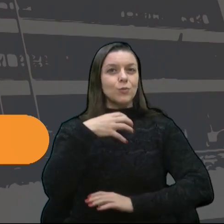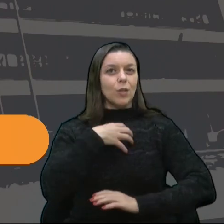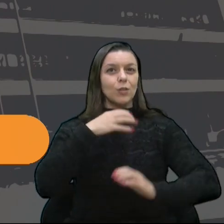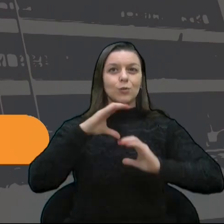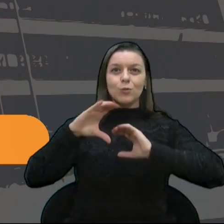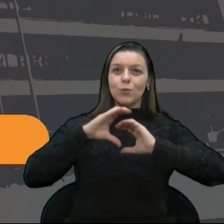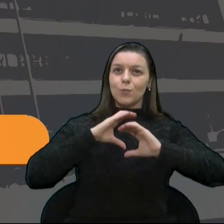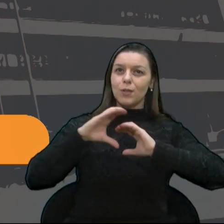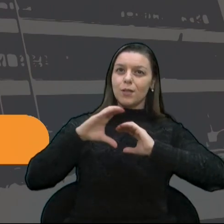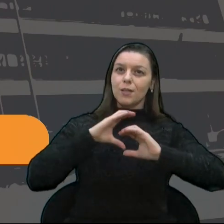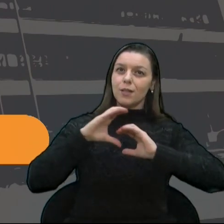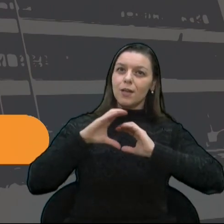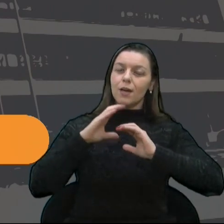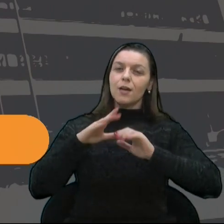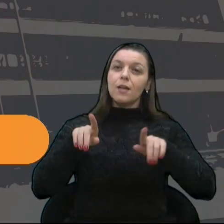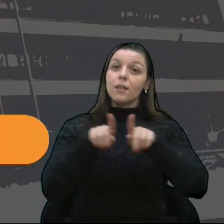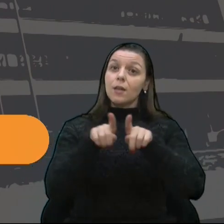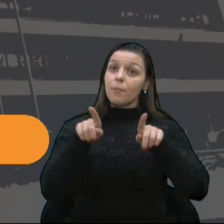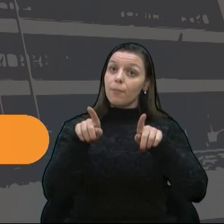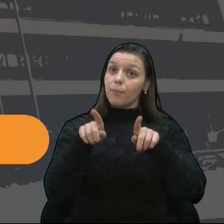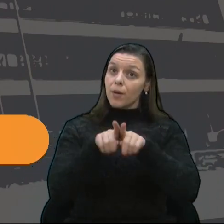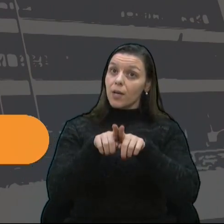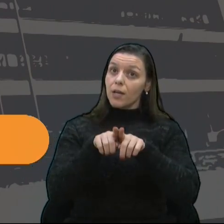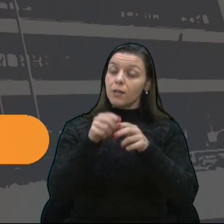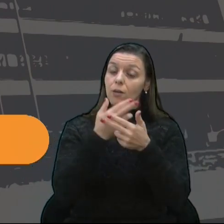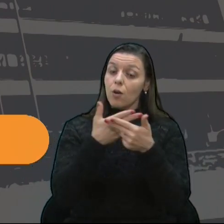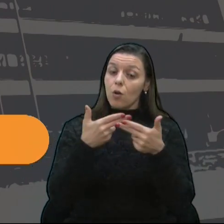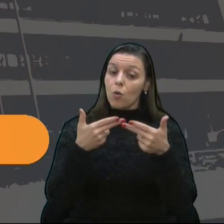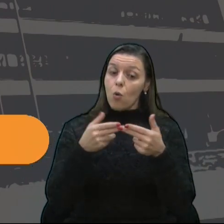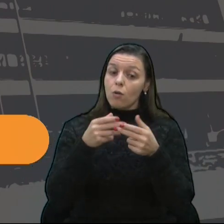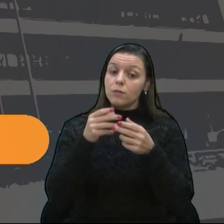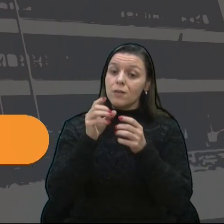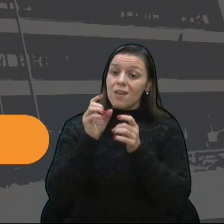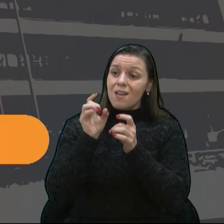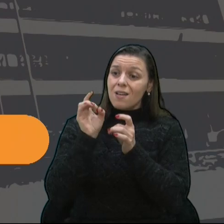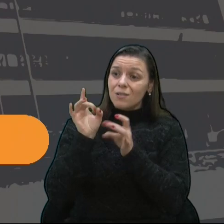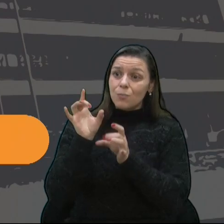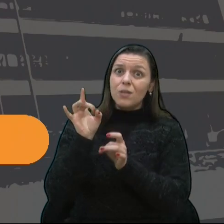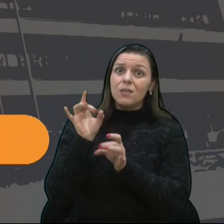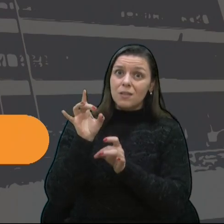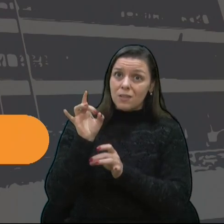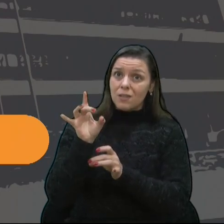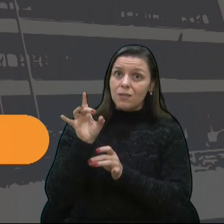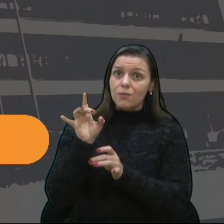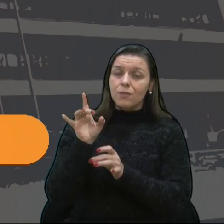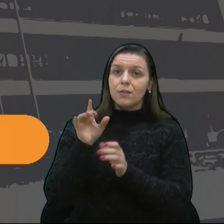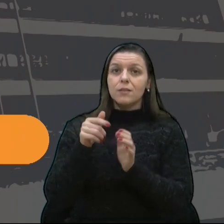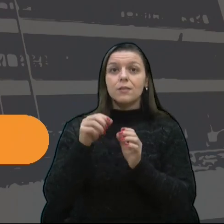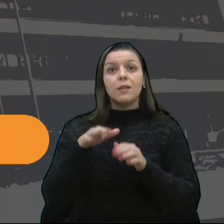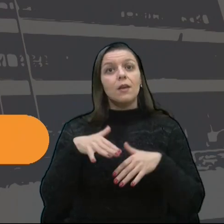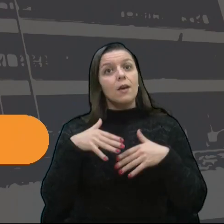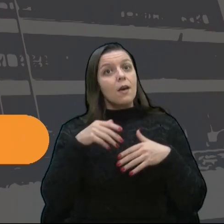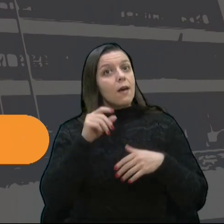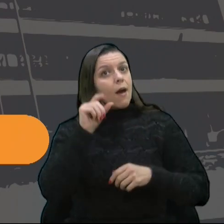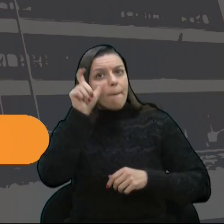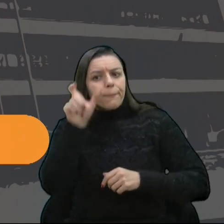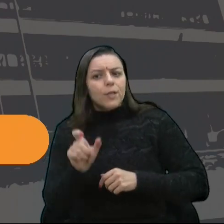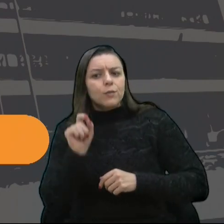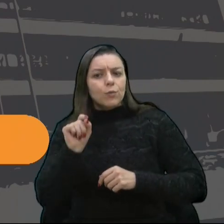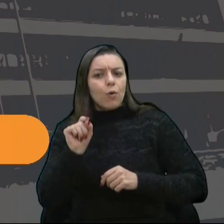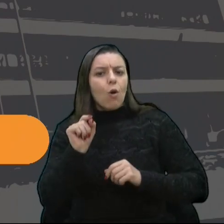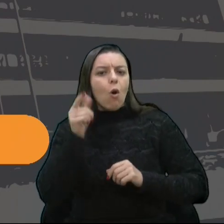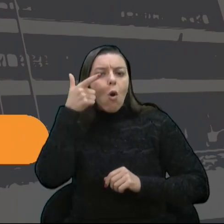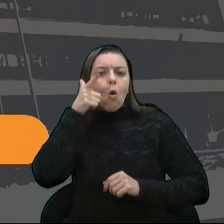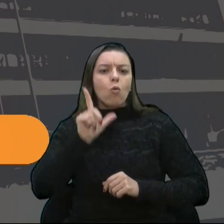comunicar, como em ações específicas mesmo, né? Quem consegue demonstrar isso, eu acho